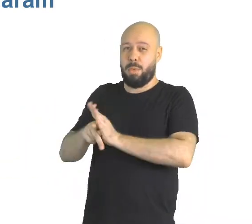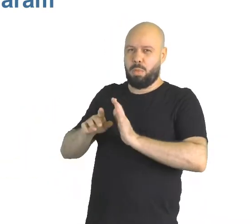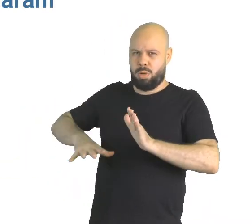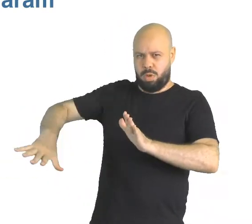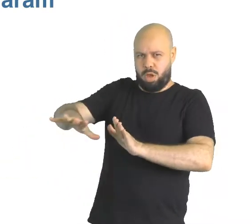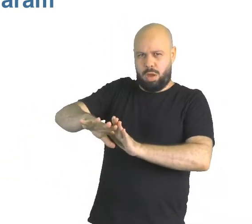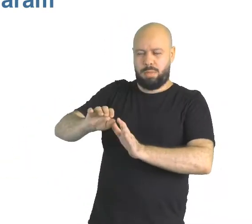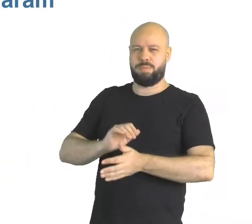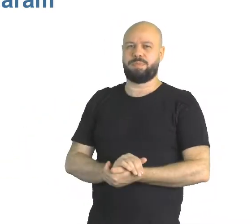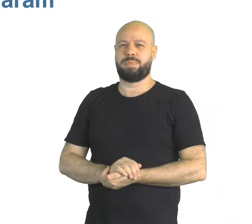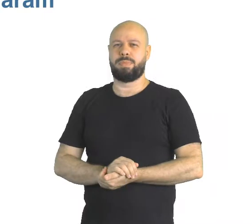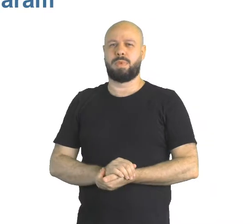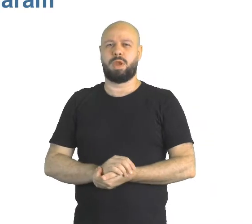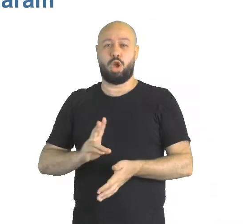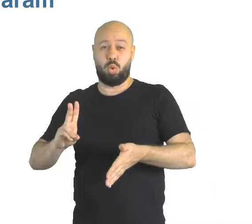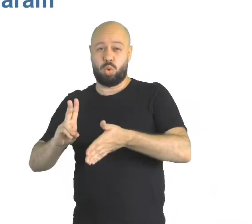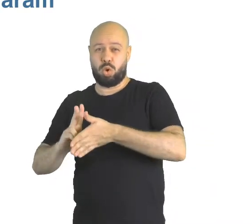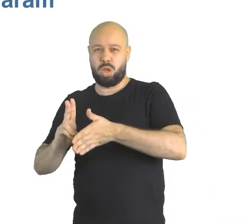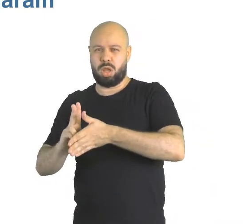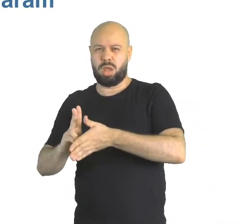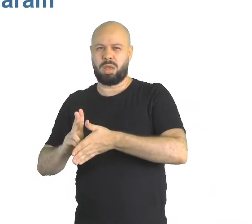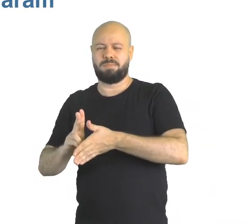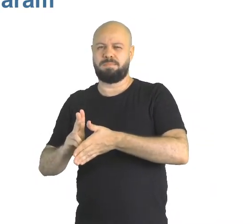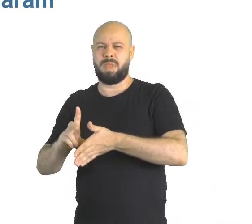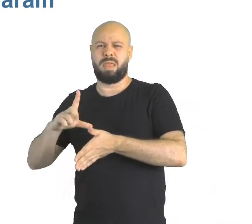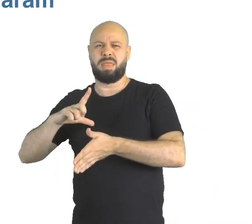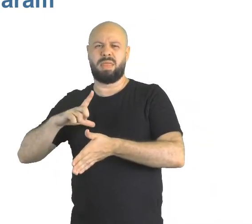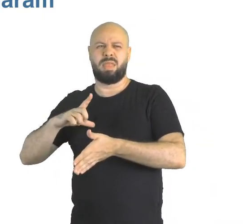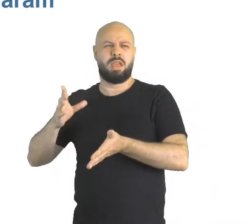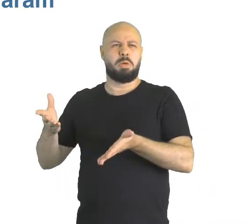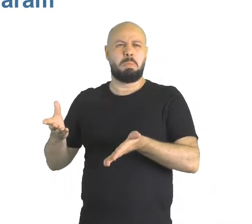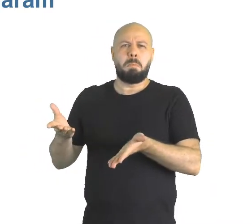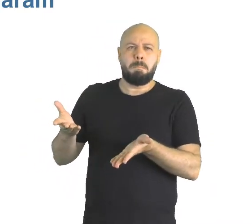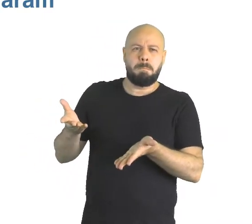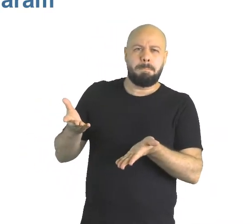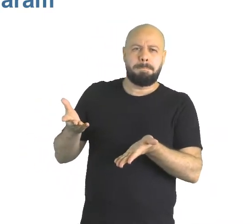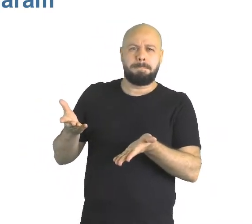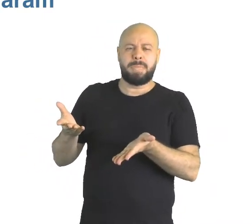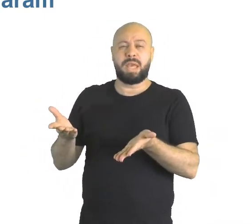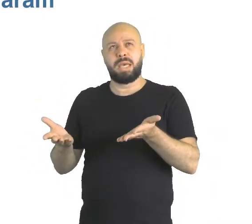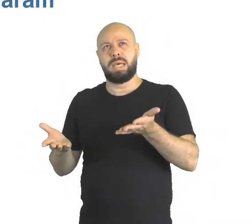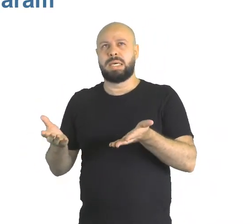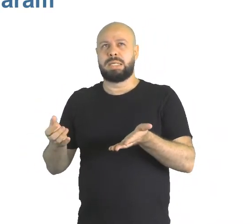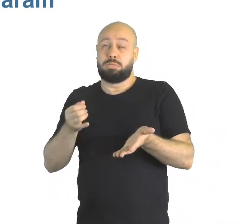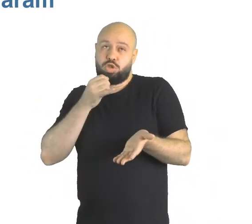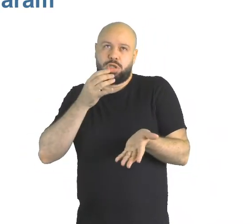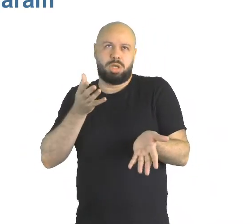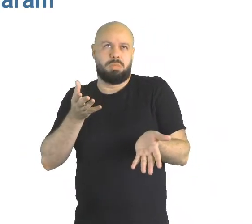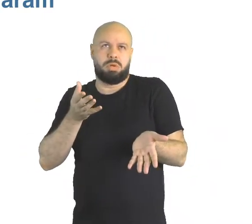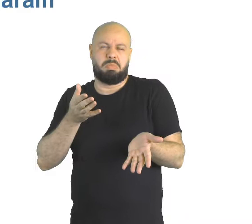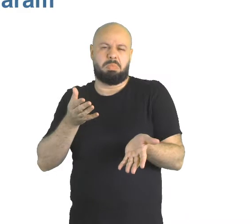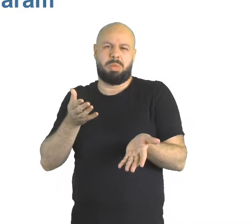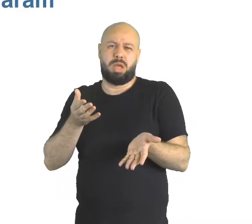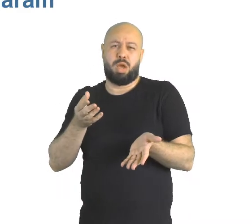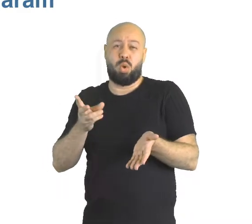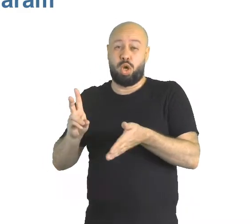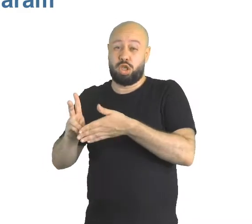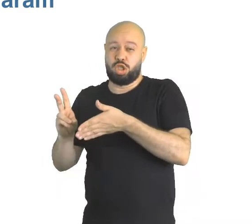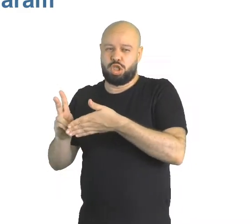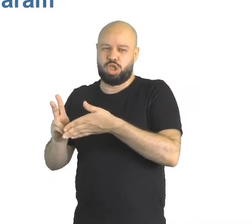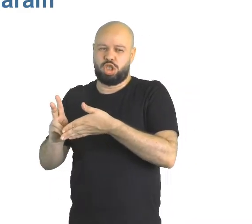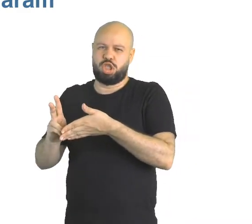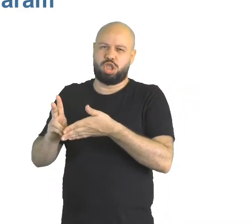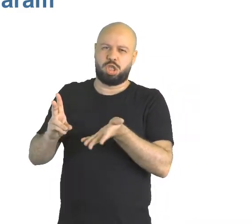Os indígenas não teriam mais nenhuma, vamos usar as palavras melhores, os indígenas não teriam